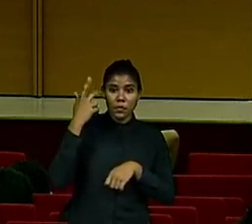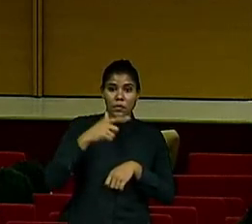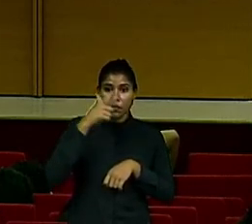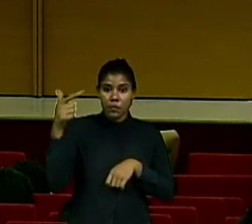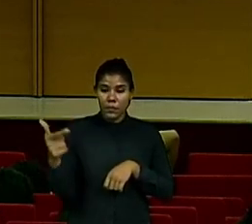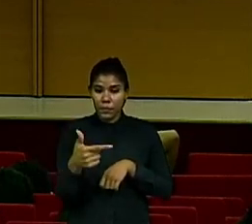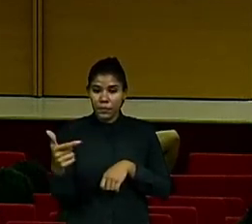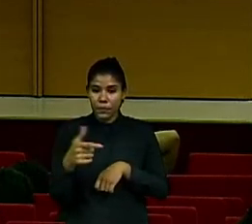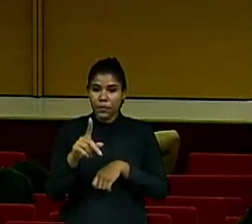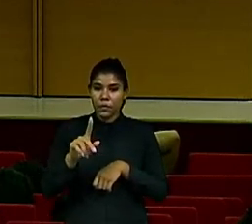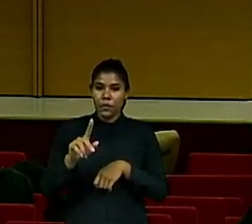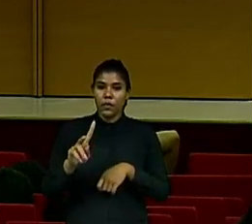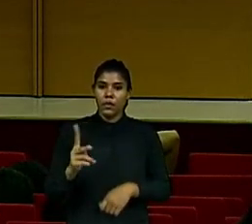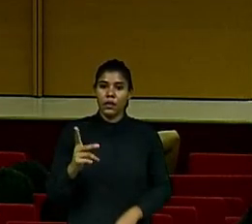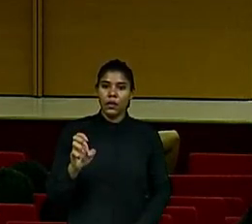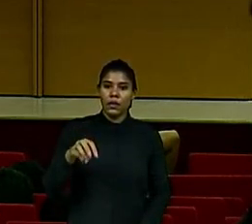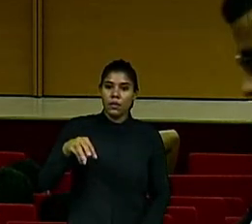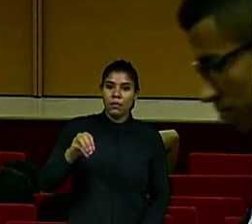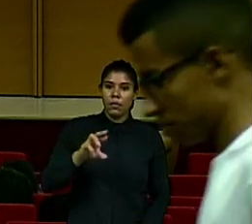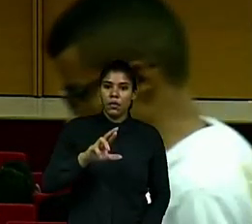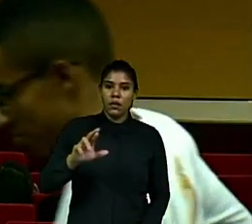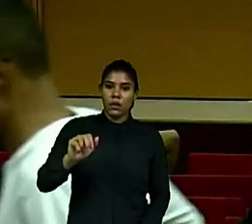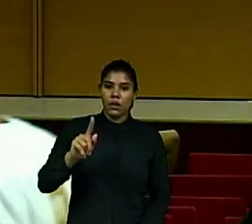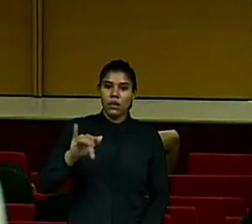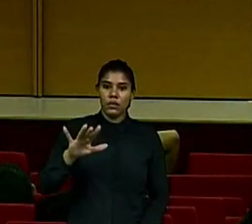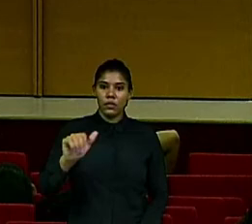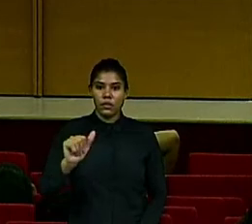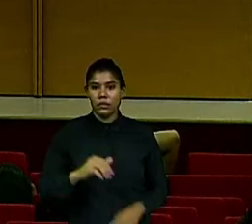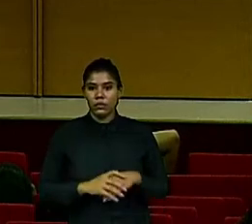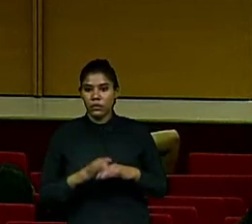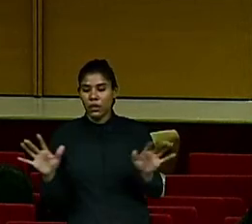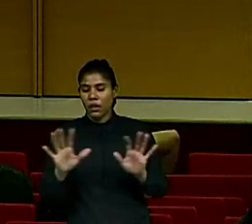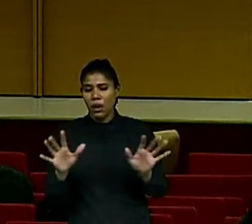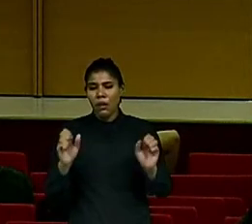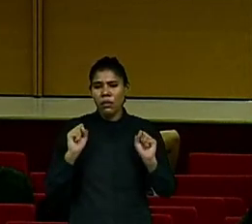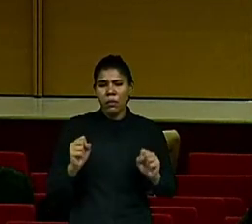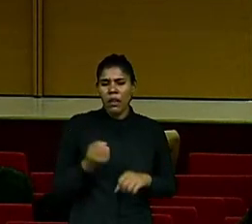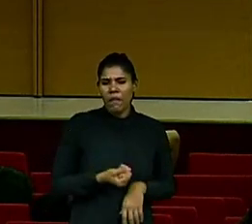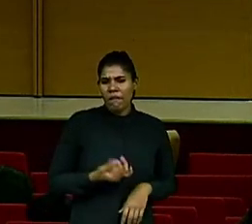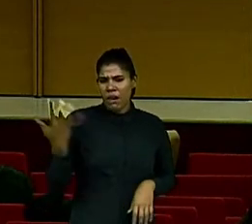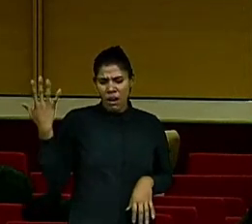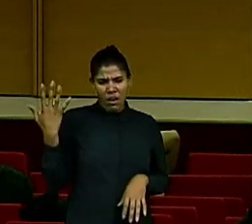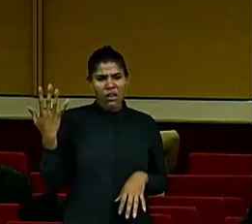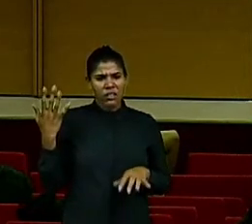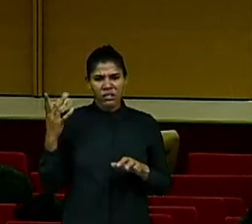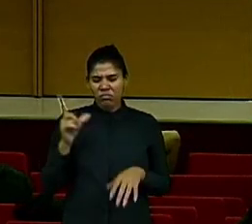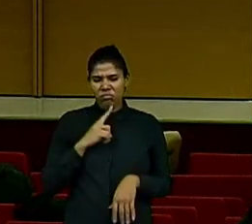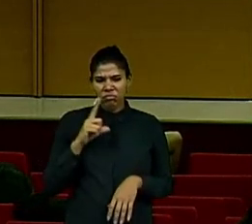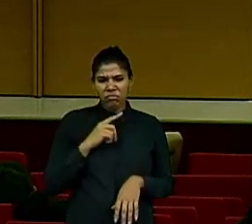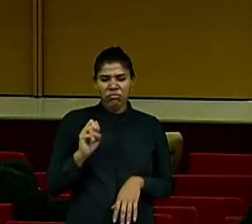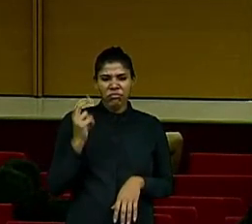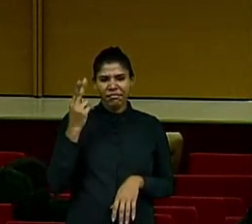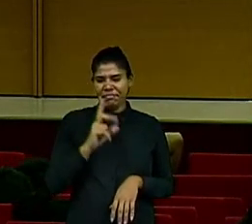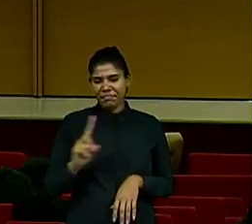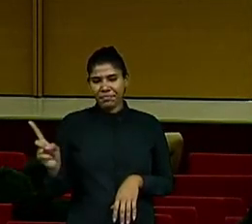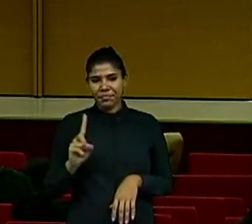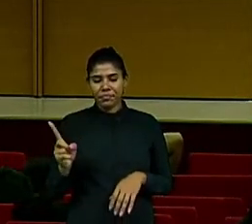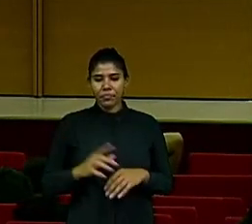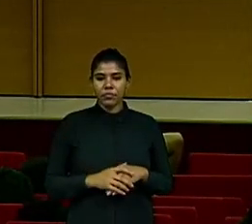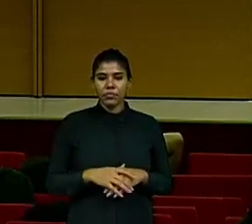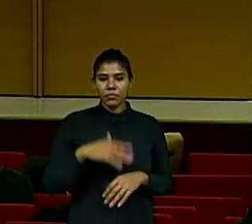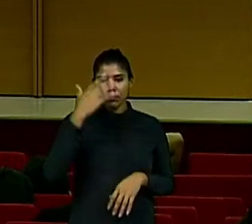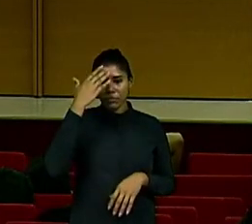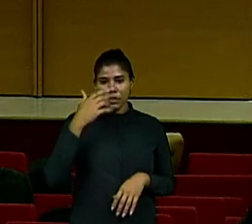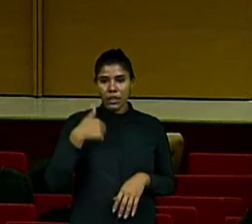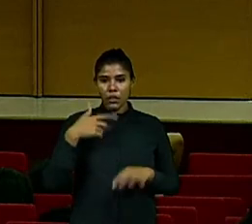é comum Você pode ter várias dengues e nunca ser hemorrágica Você pode ter uma dengue e já ser hemorrágica não tinha prova eu já